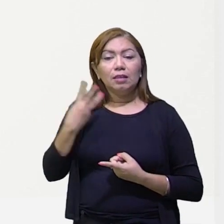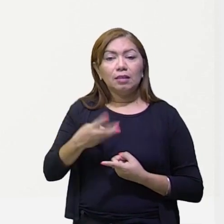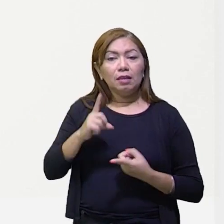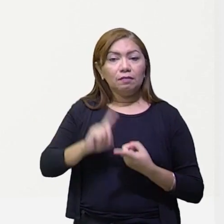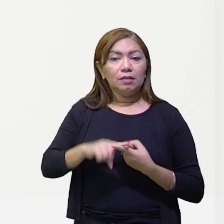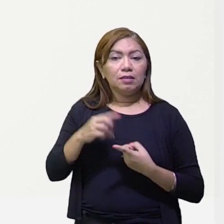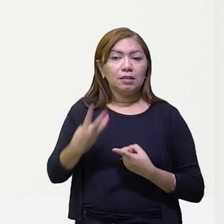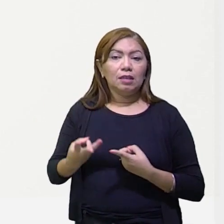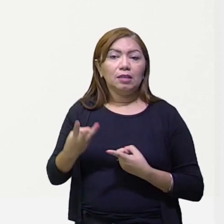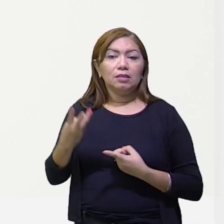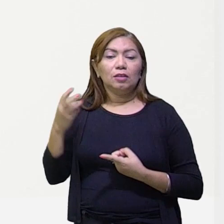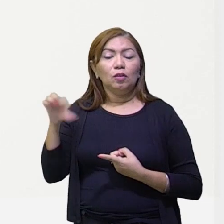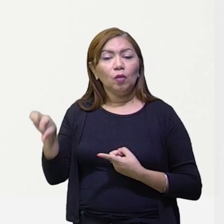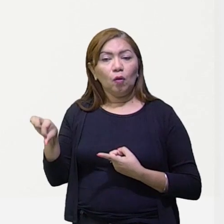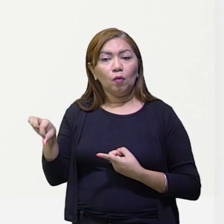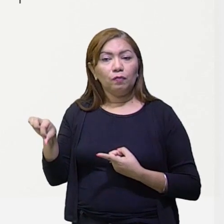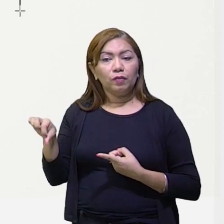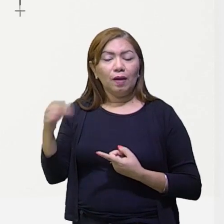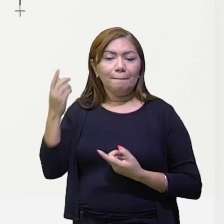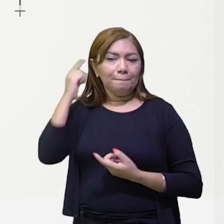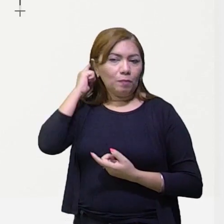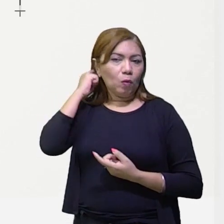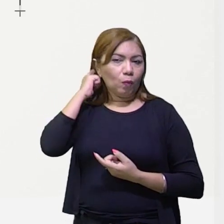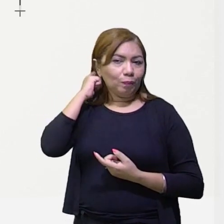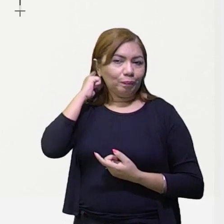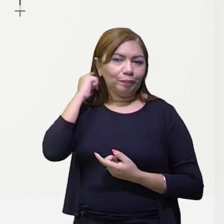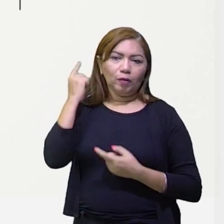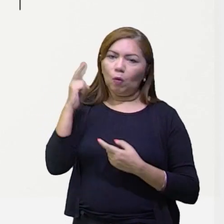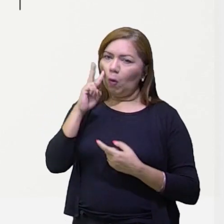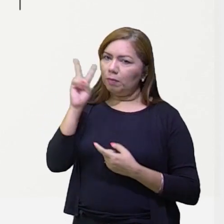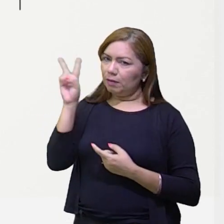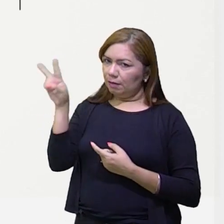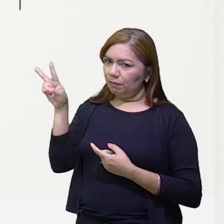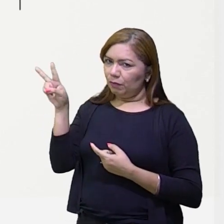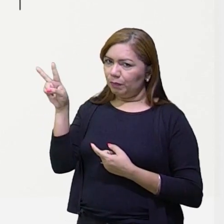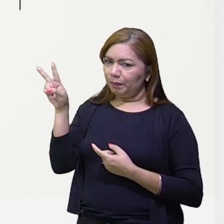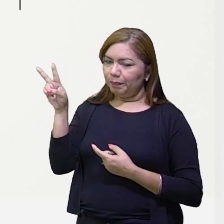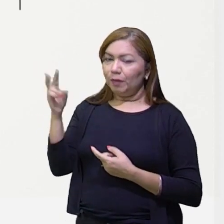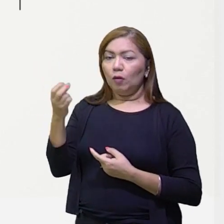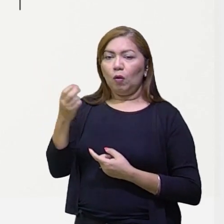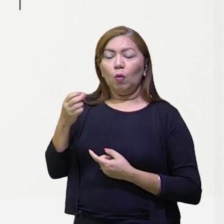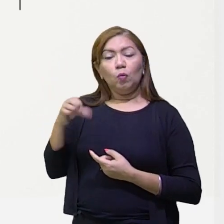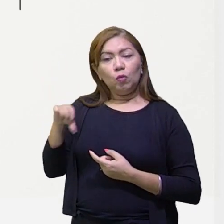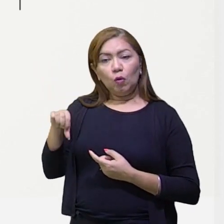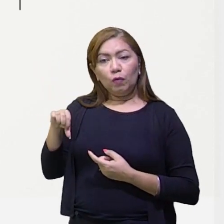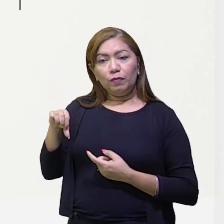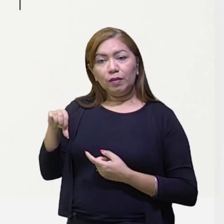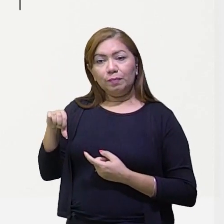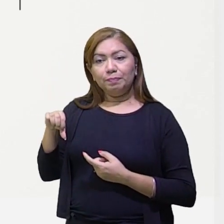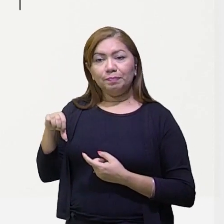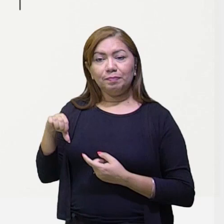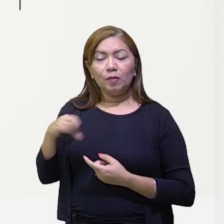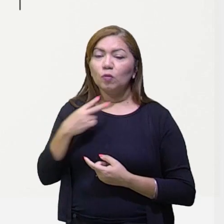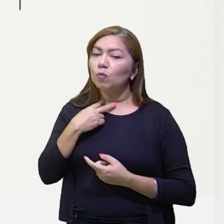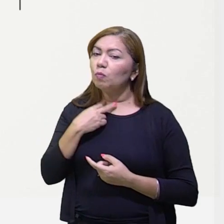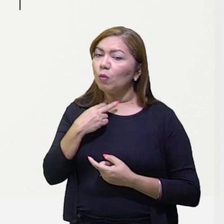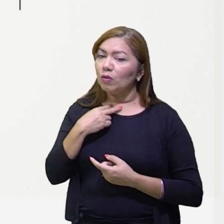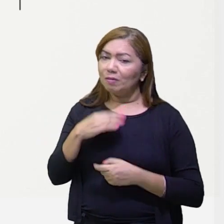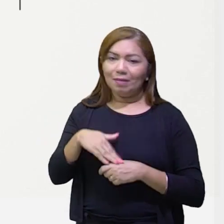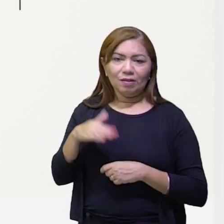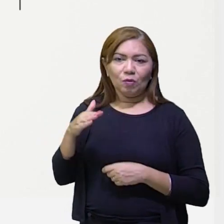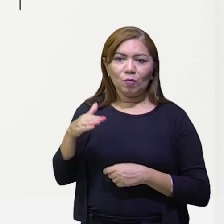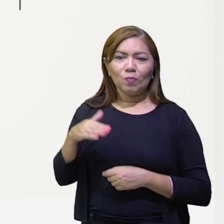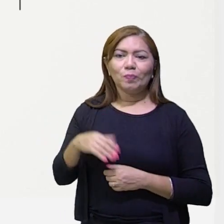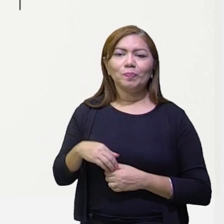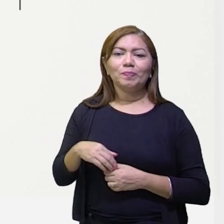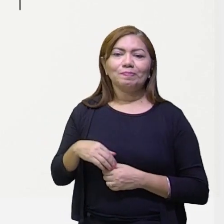3 vezes 3, 9. Bom, professor, o que eu observei? O 9 não pode, né? Então, por